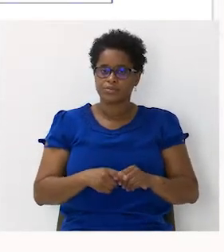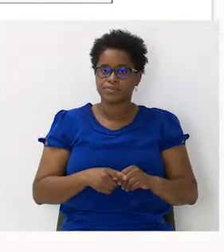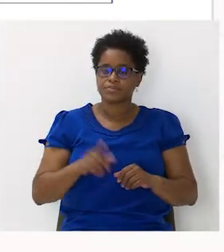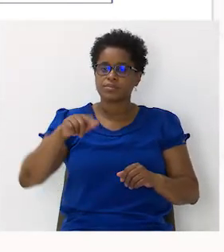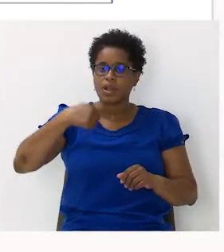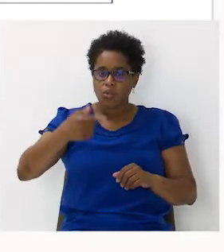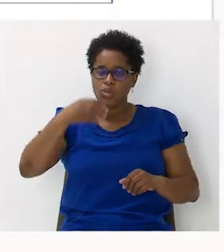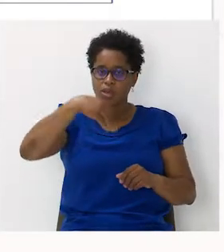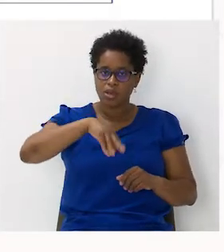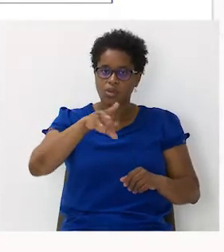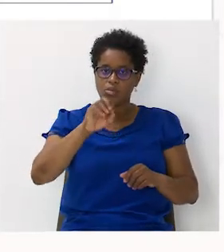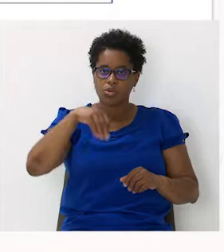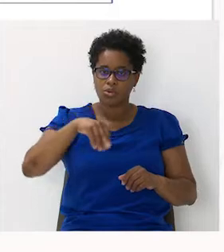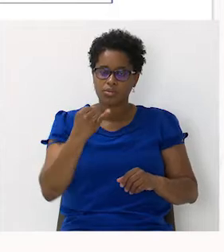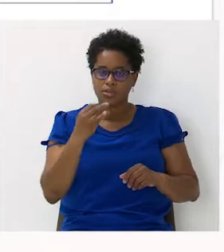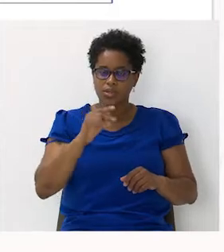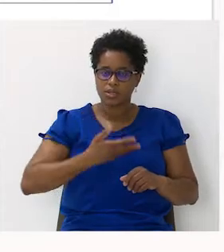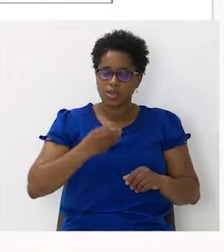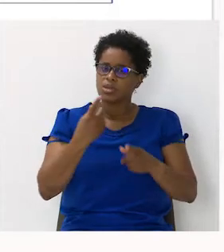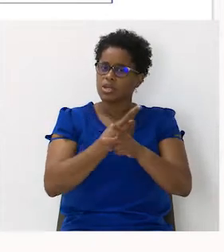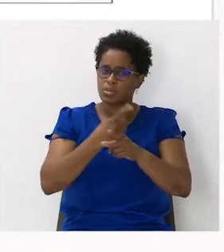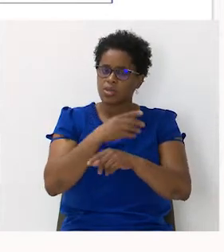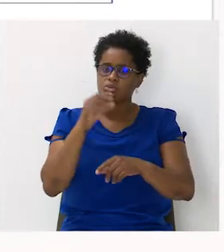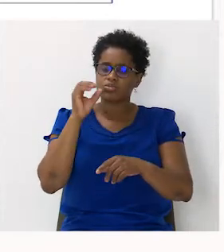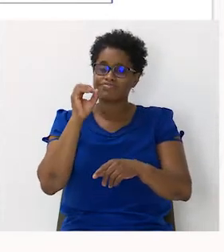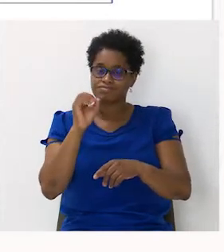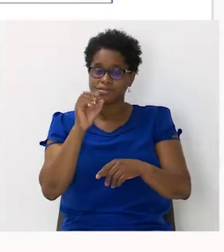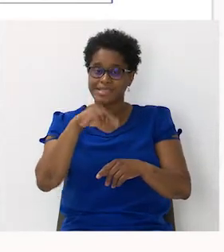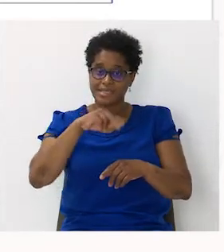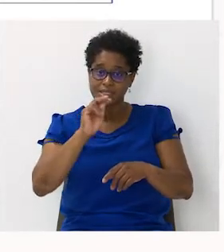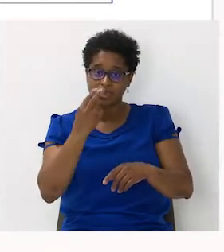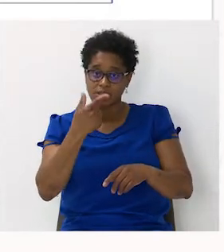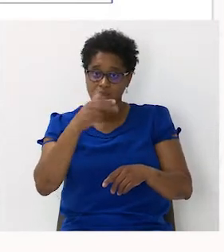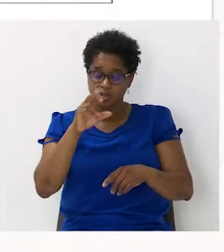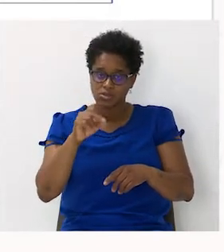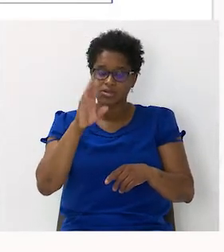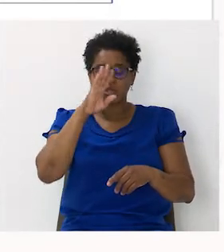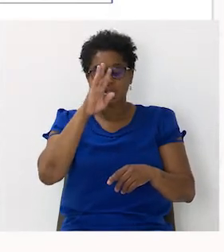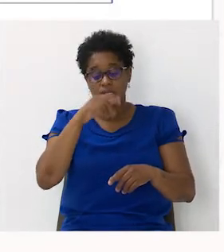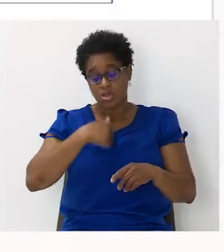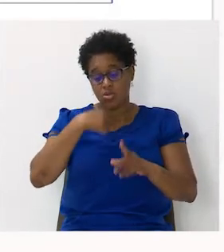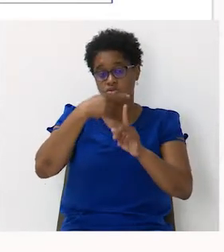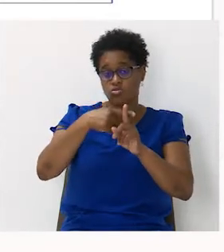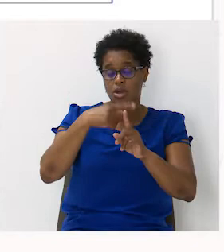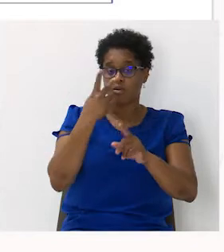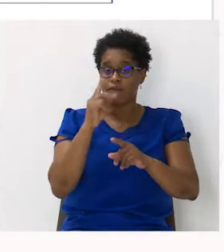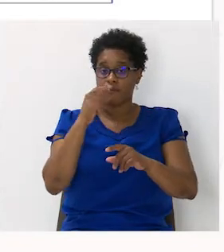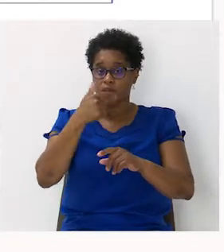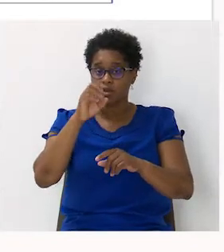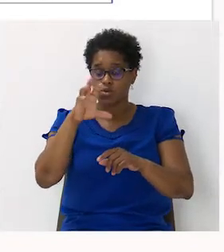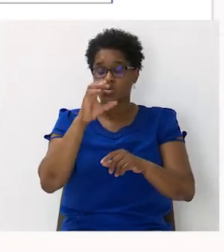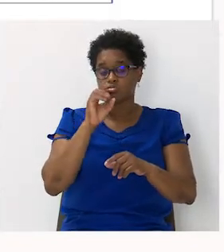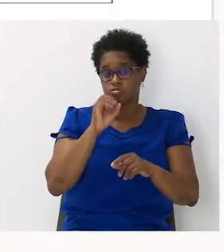A outra propriedade é o elemento neutro. Ou seja, se eu somar um vetor nulo,